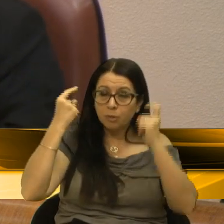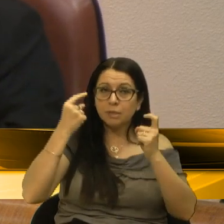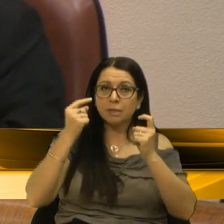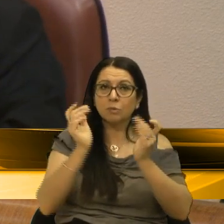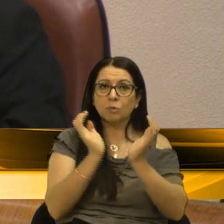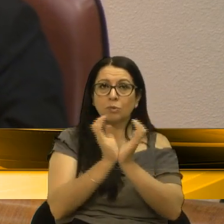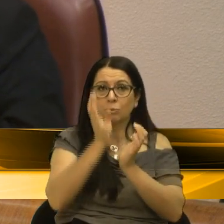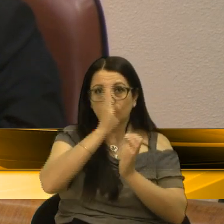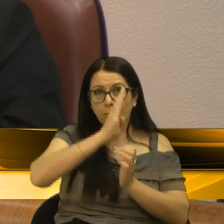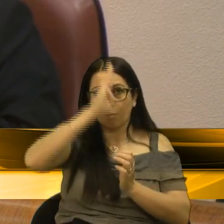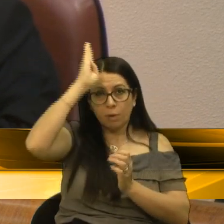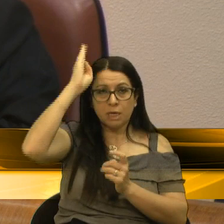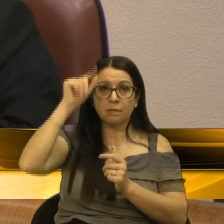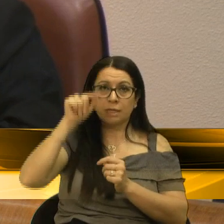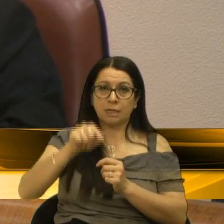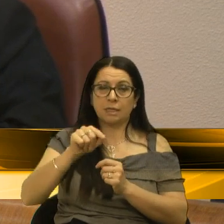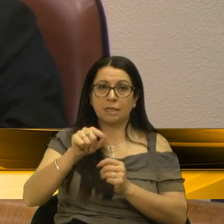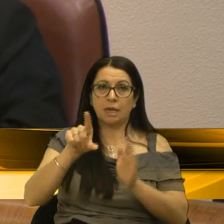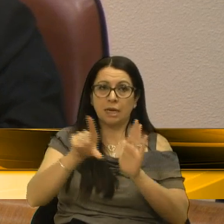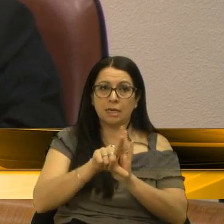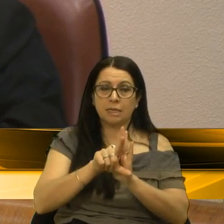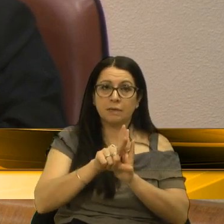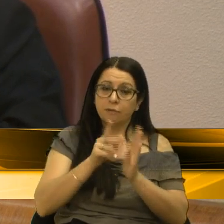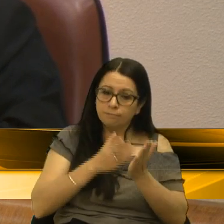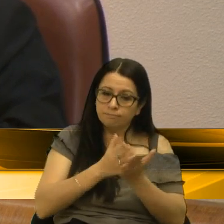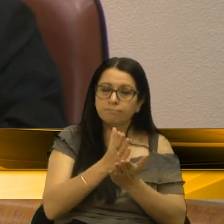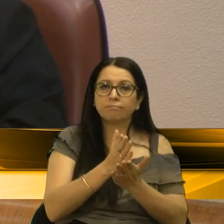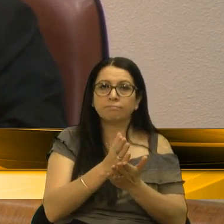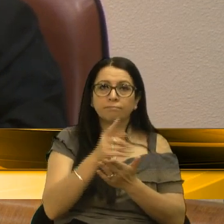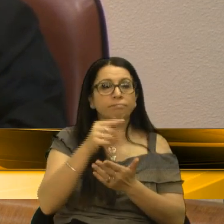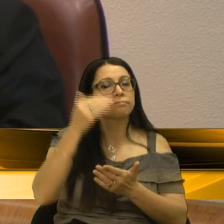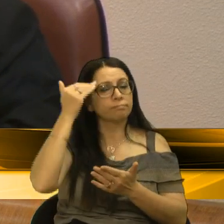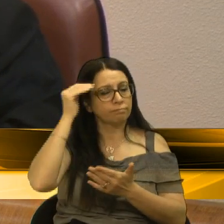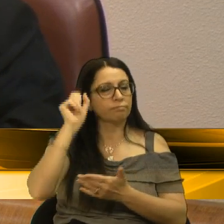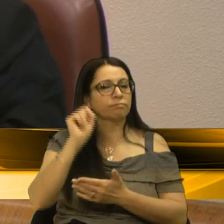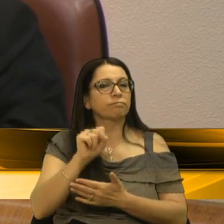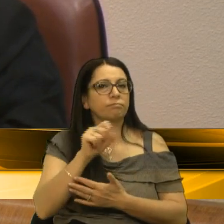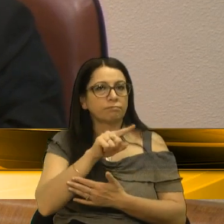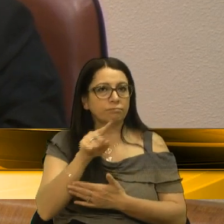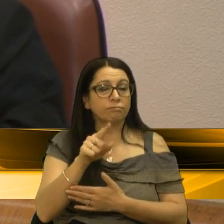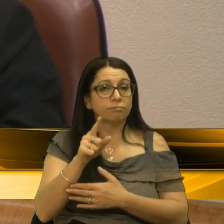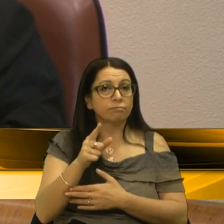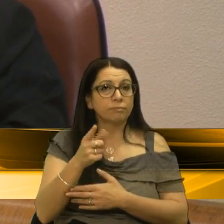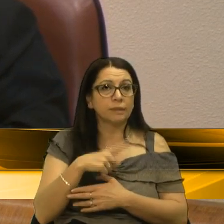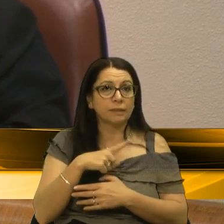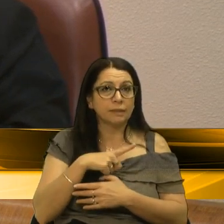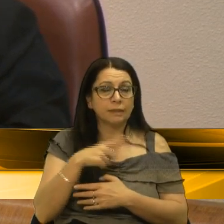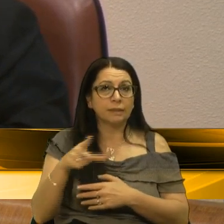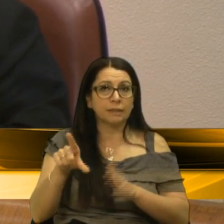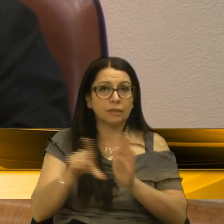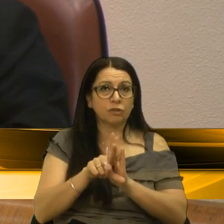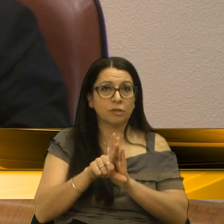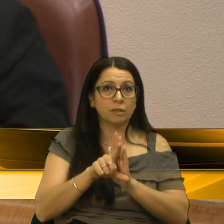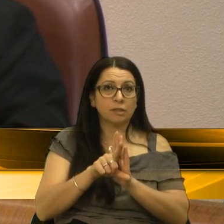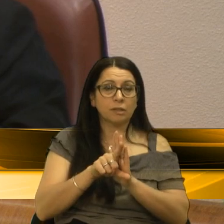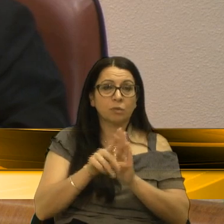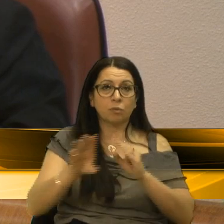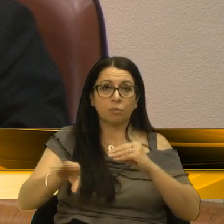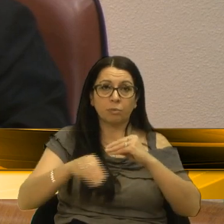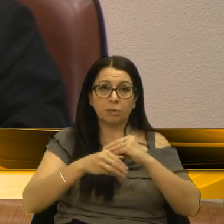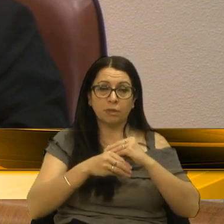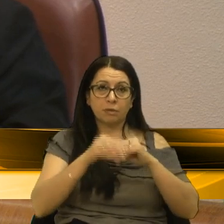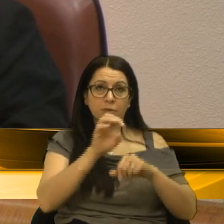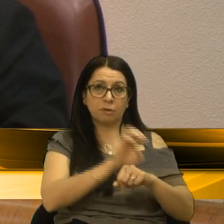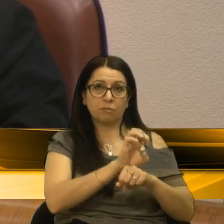de Bombeiros de que a legislação fosse cumprida. Entende que, uma vez existindo a legislação municipal complementar à estadual,